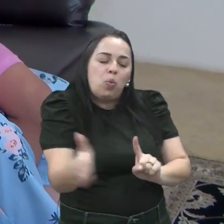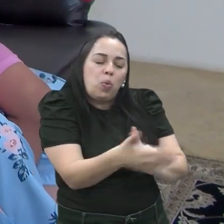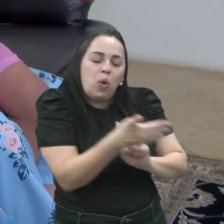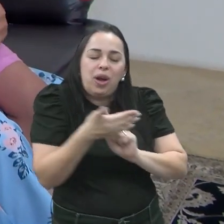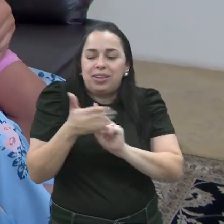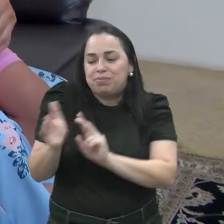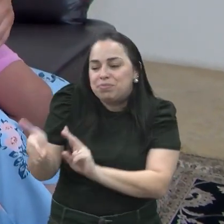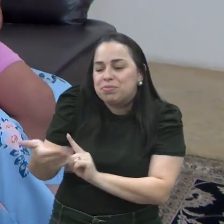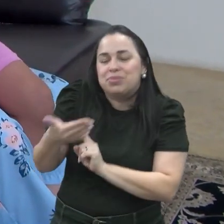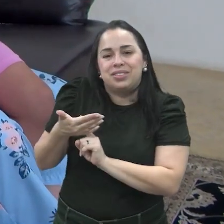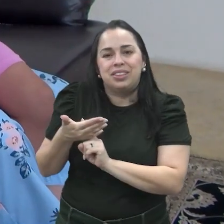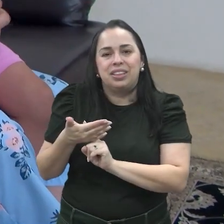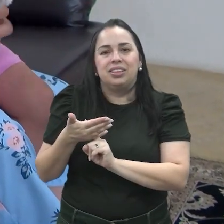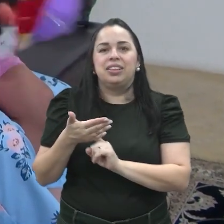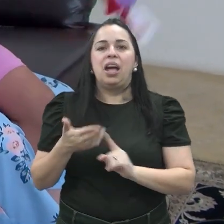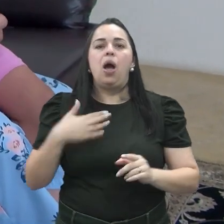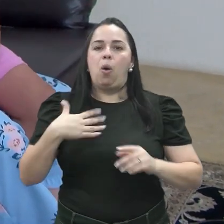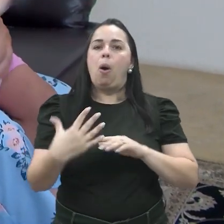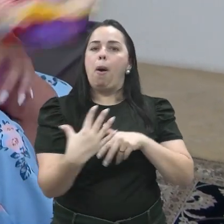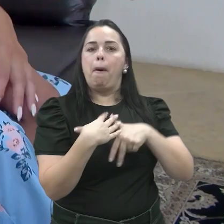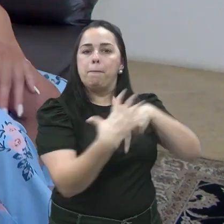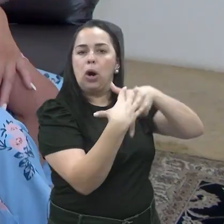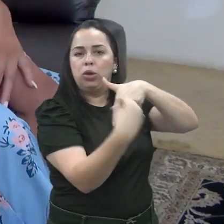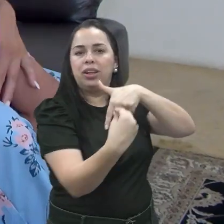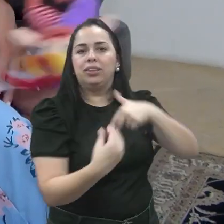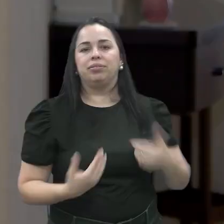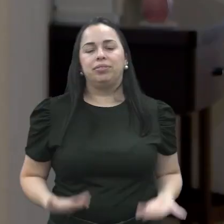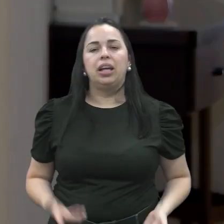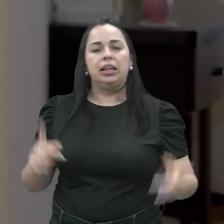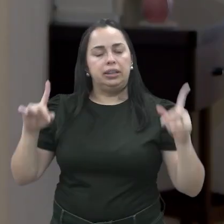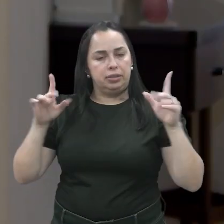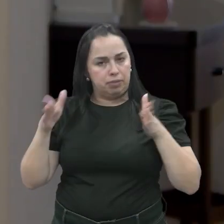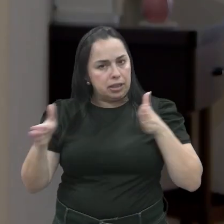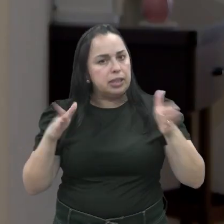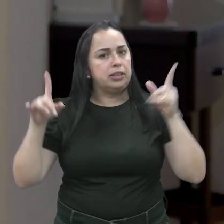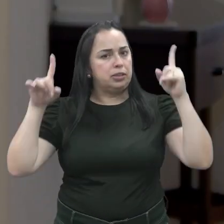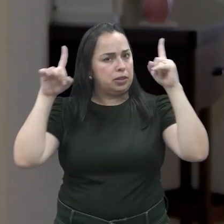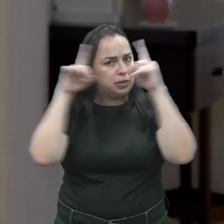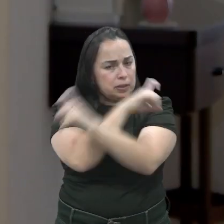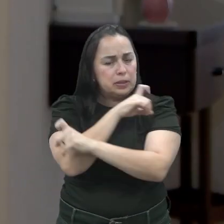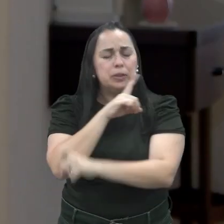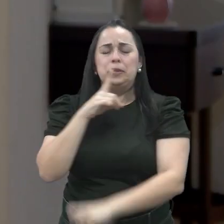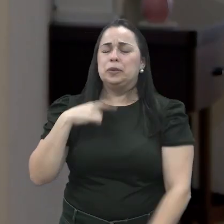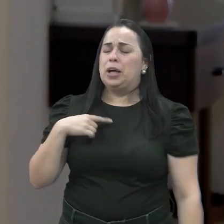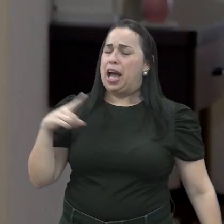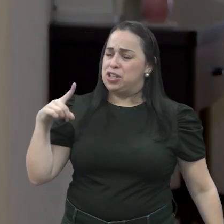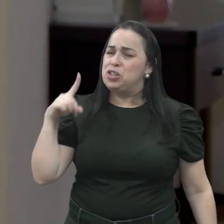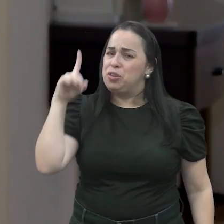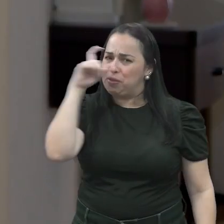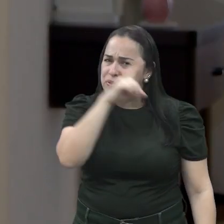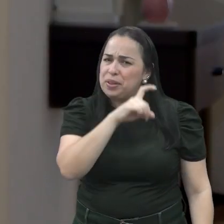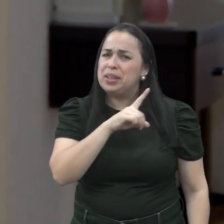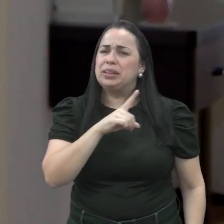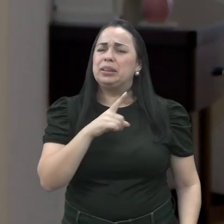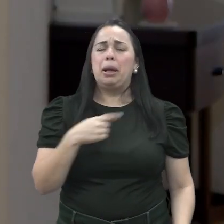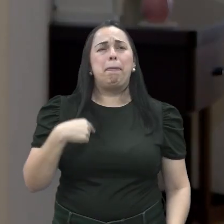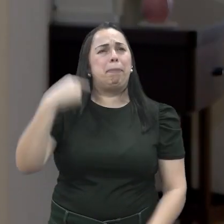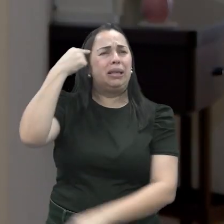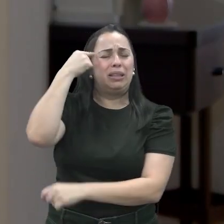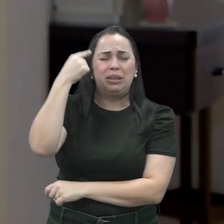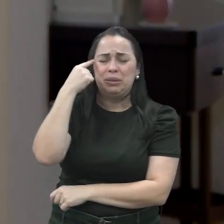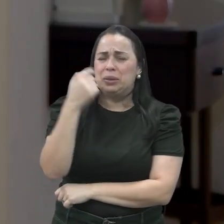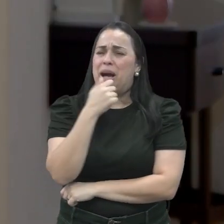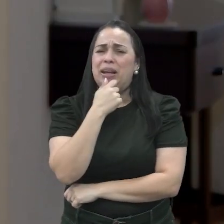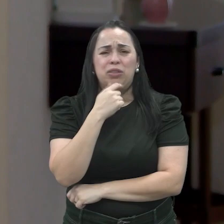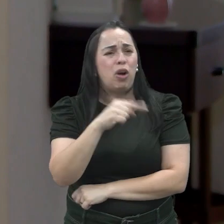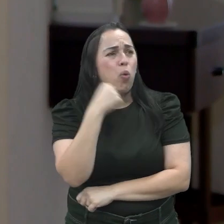fé para outras famílias que passam pela prematuridade. É difícil, é muito difícil, não é fácil. A todo momento